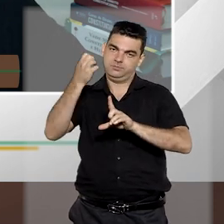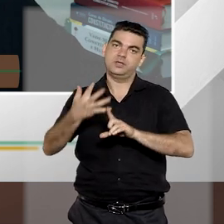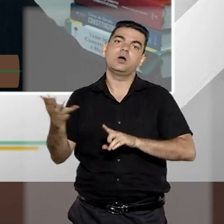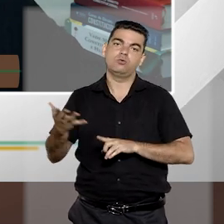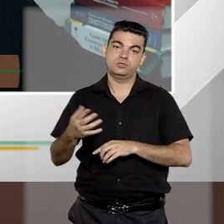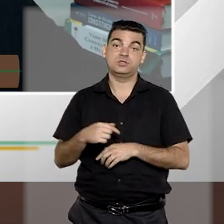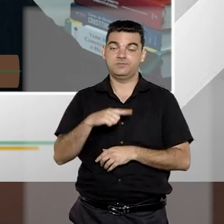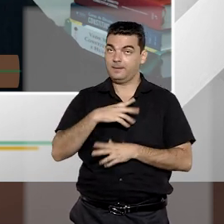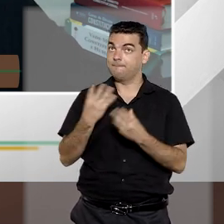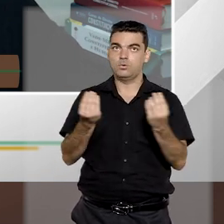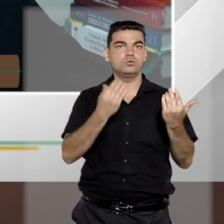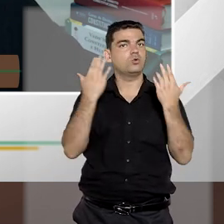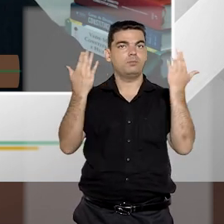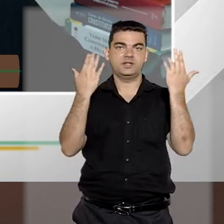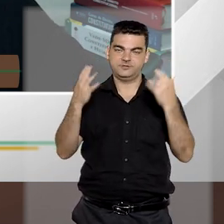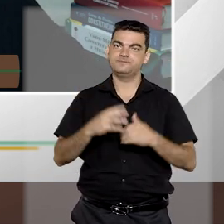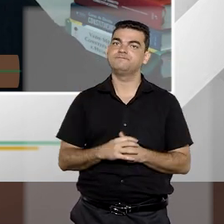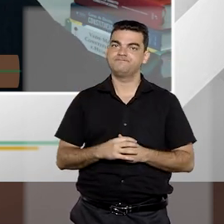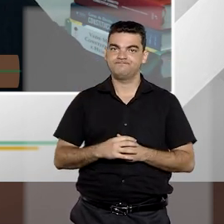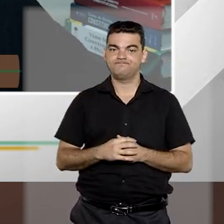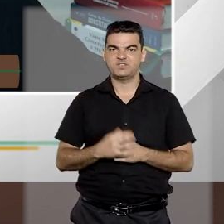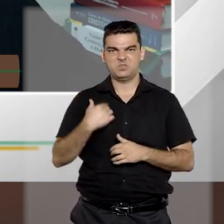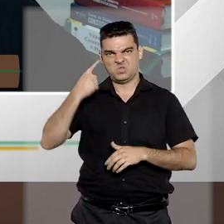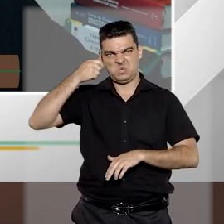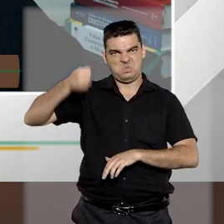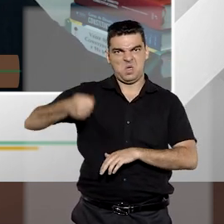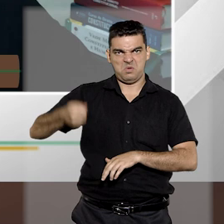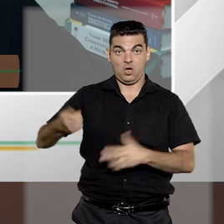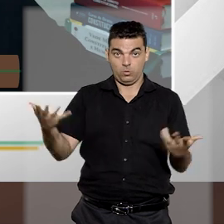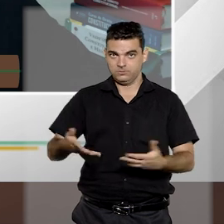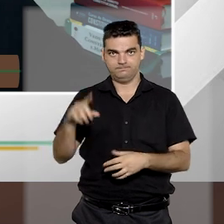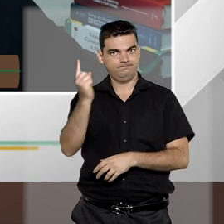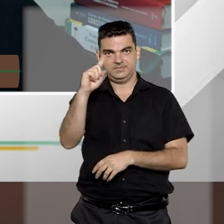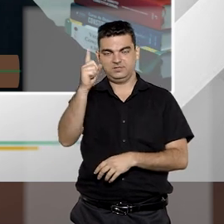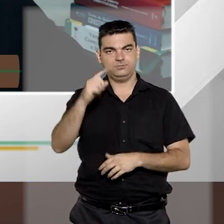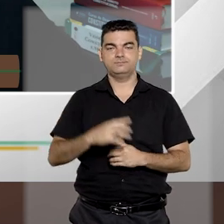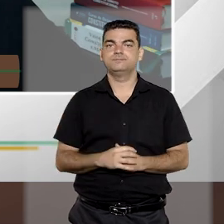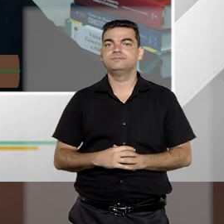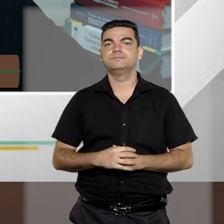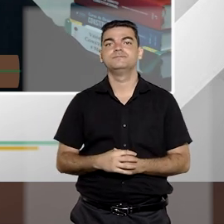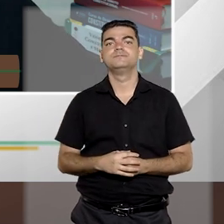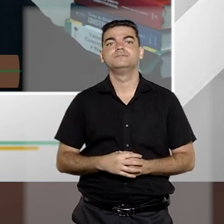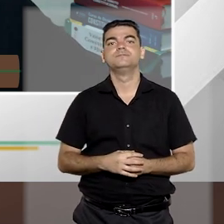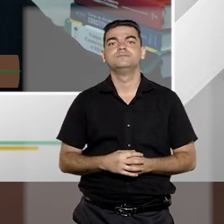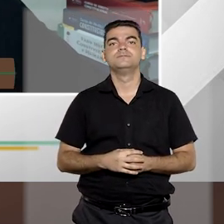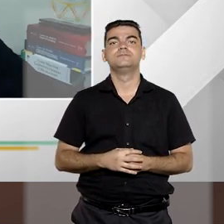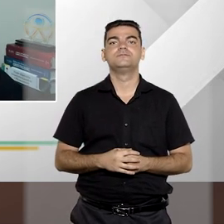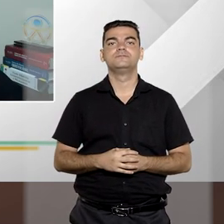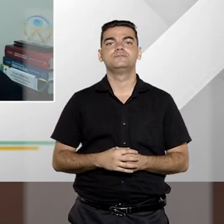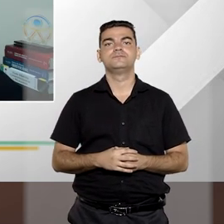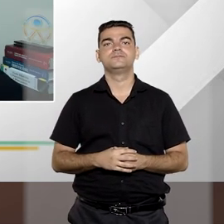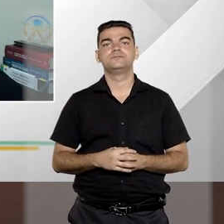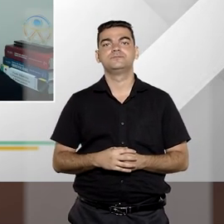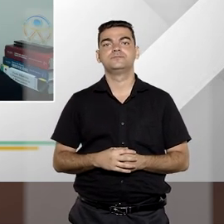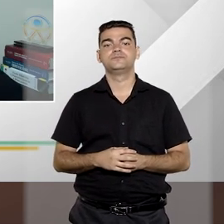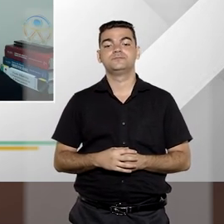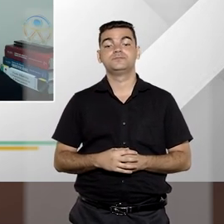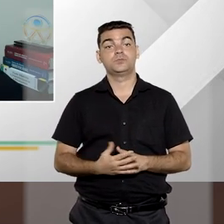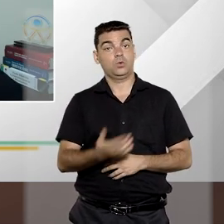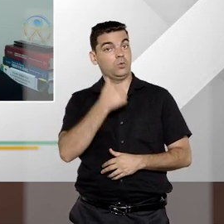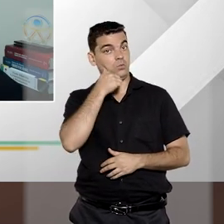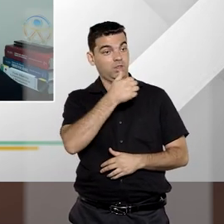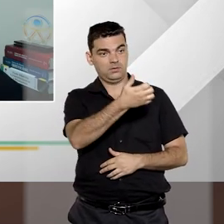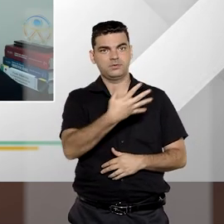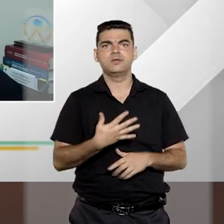é um rol hoje exemplificativo, não há que se falar em rol taxativo de deficiência. Marcela, e então assim,